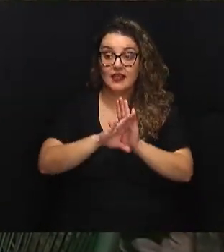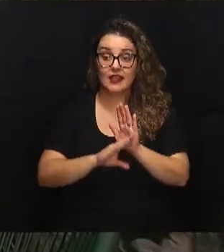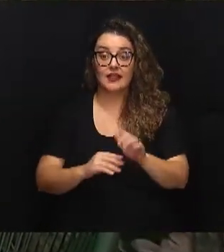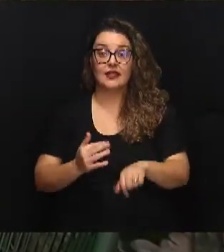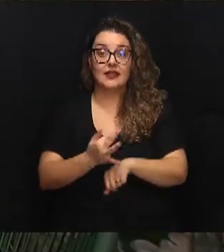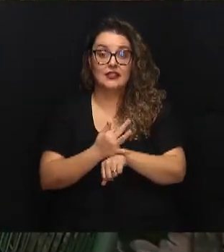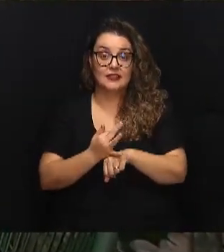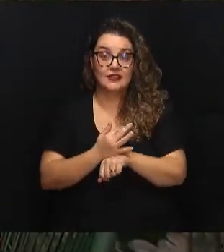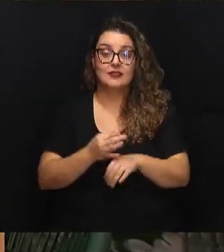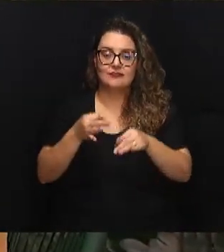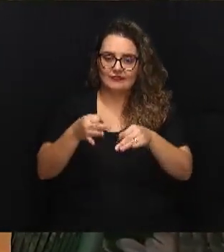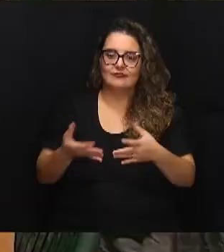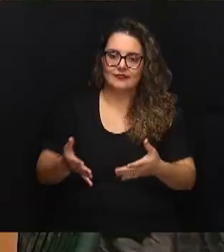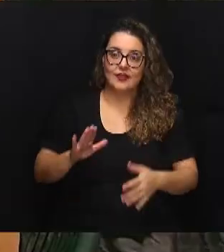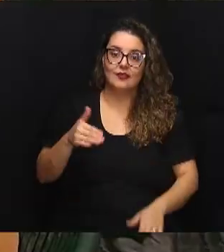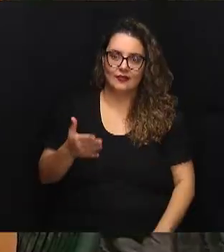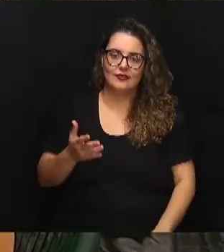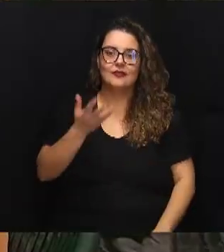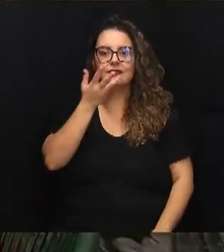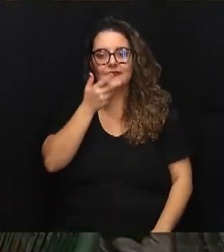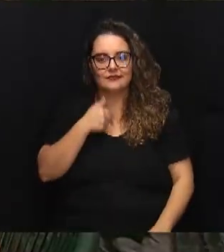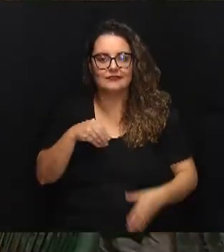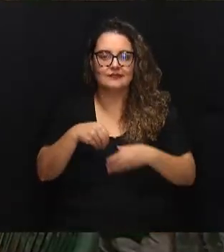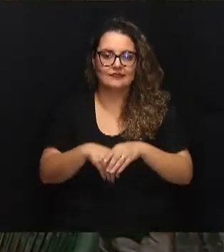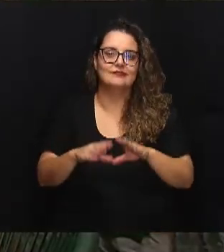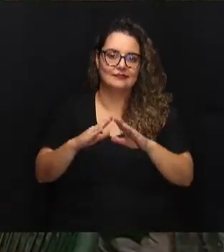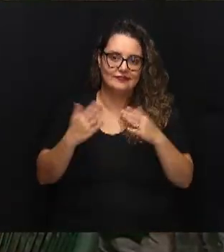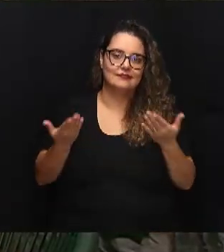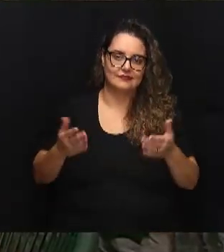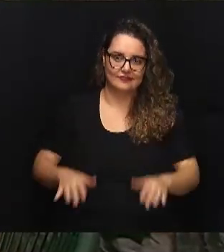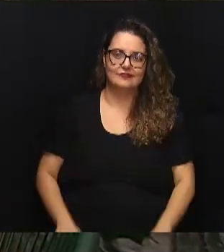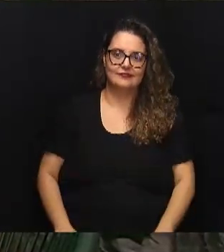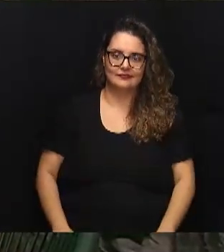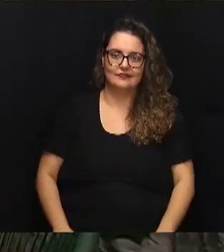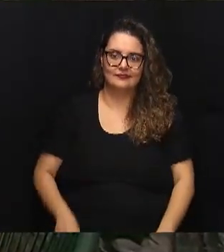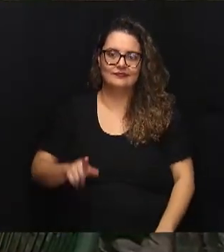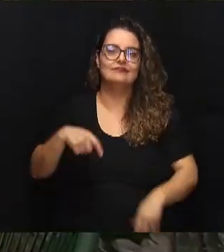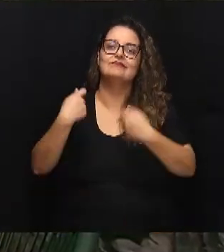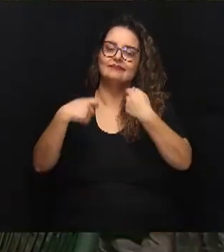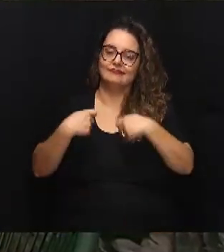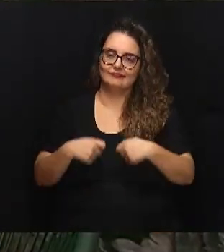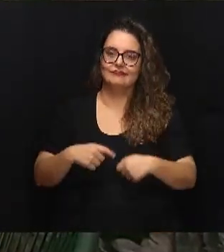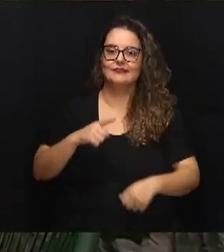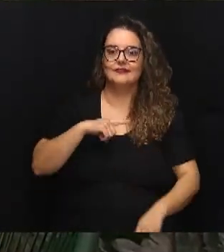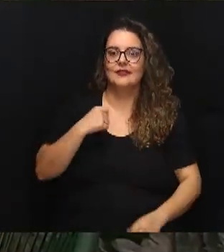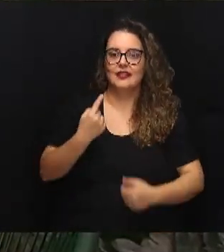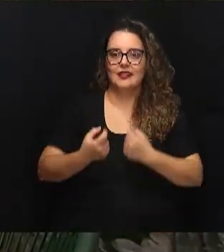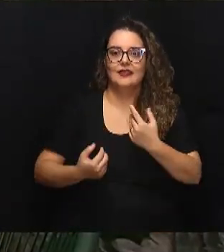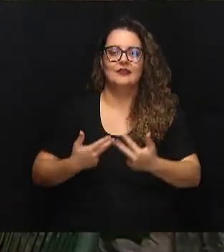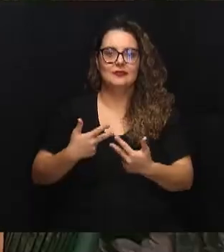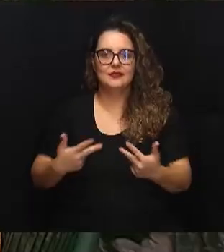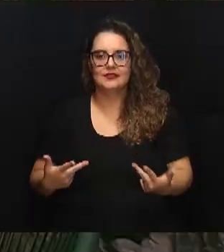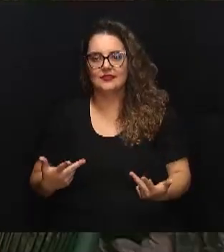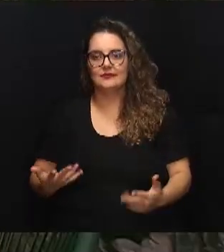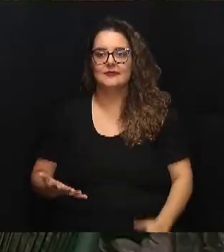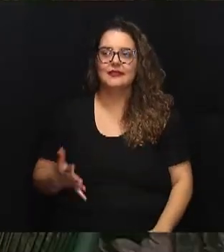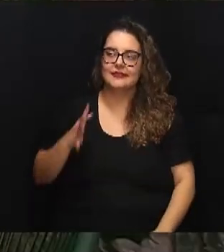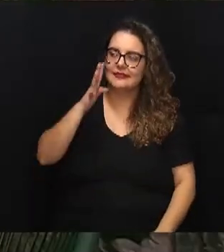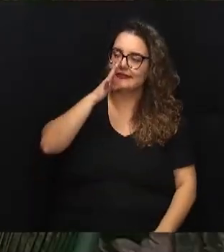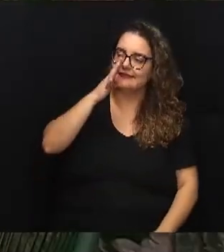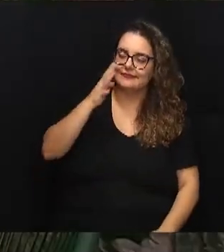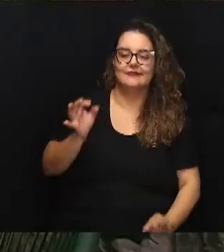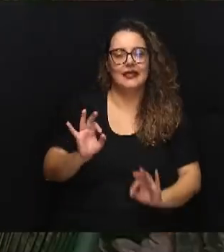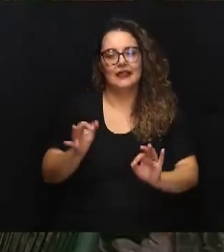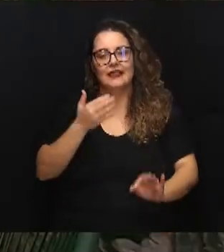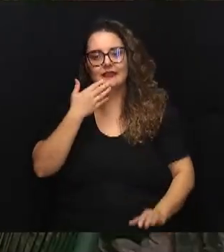férias, justamente que é quando a gente está com as crianças em casa, né? Então precisa ter alguma coisa para distrair e nada melhor do que